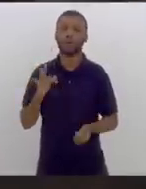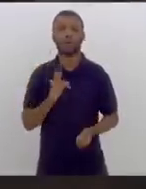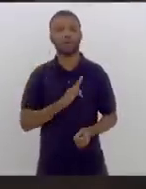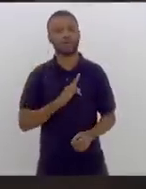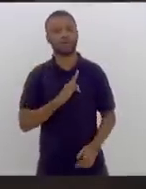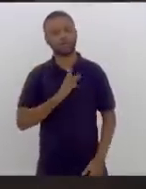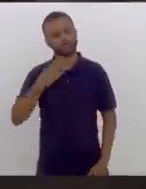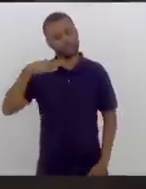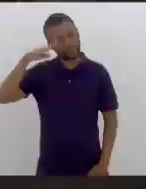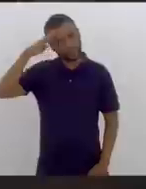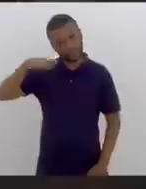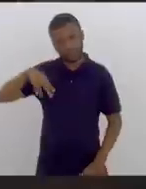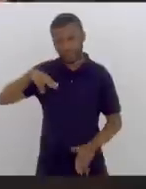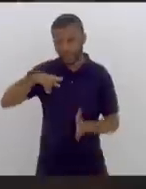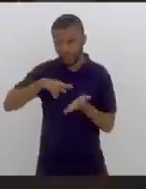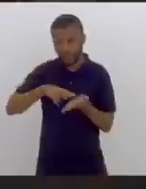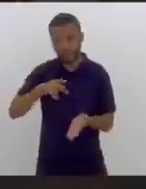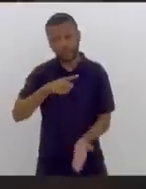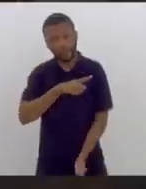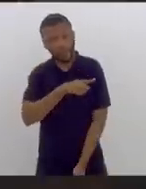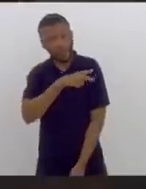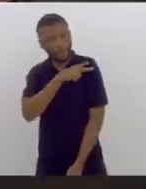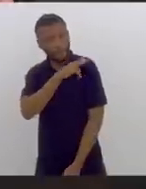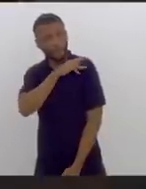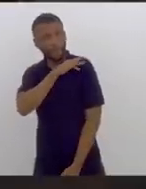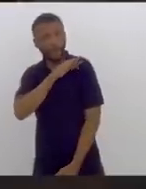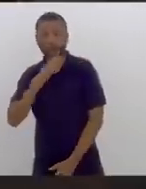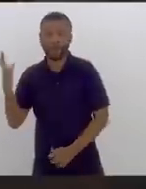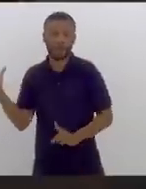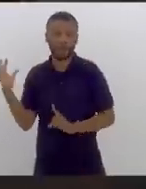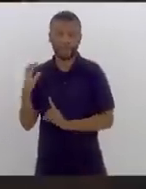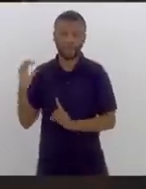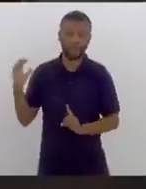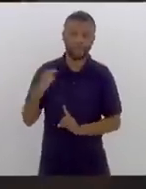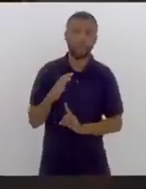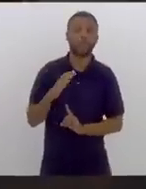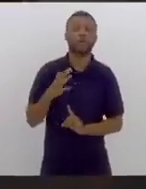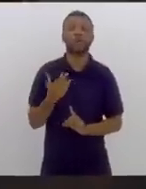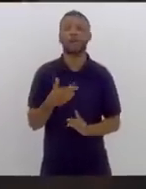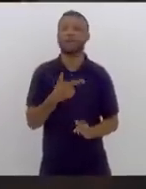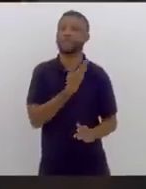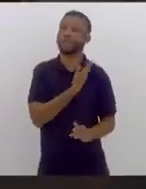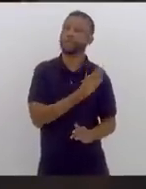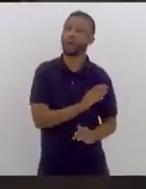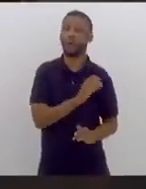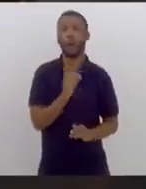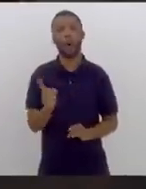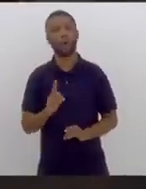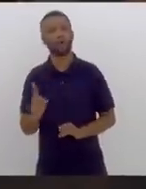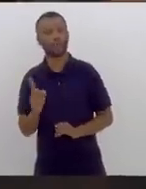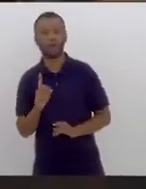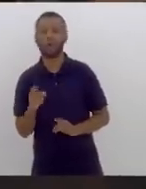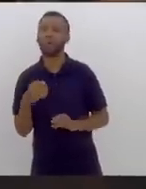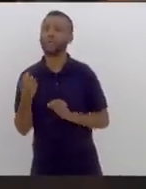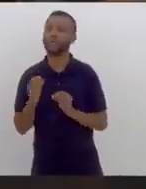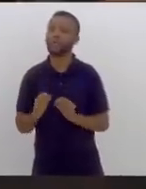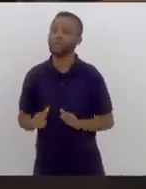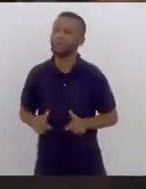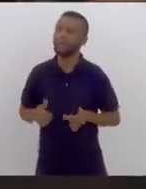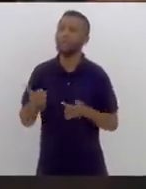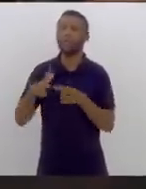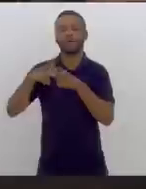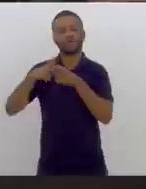se a carta patente influi diretamente influencia diretamente ou não na exclusão e o que tá sendo feito para reparar